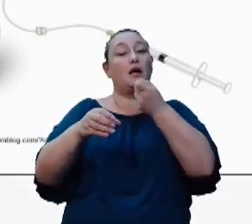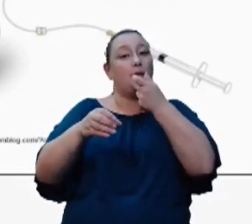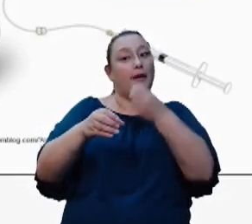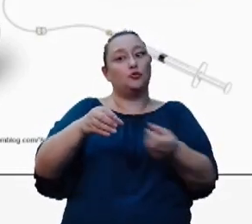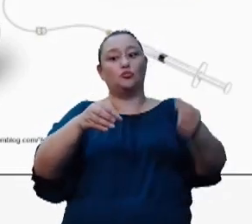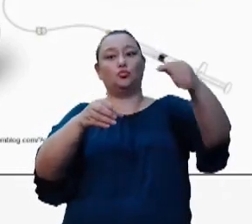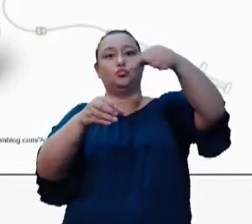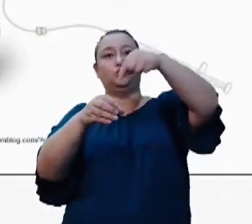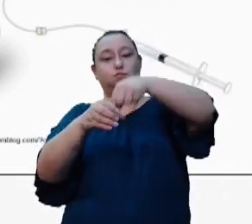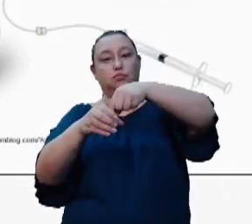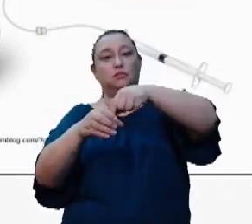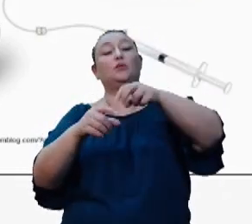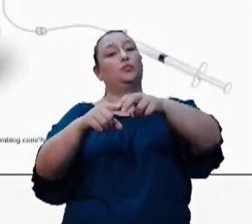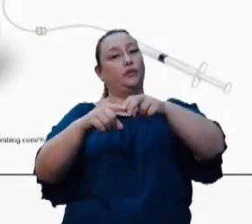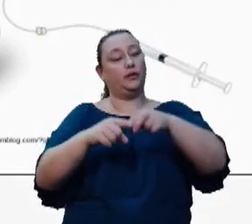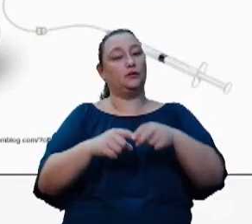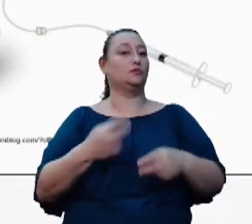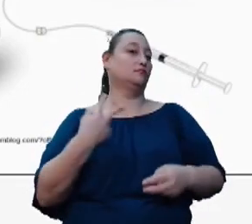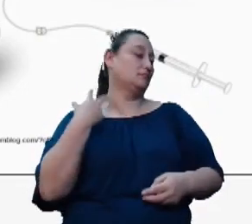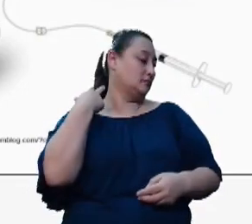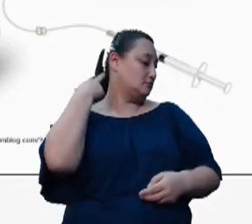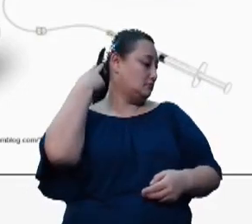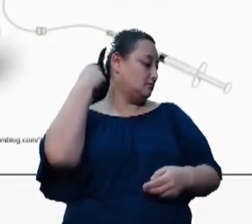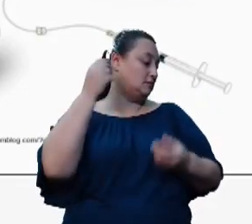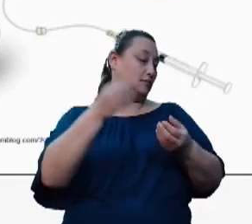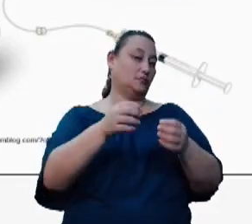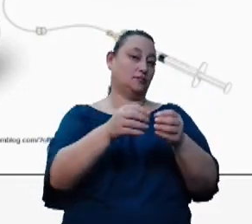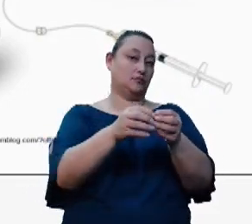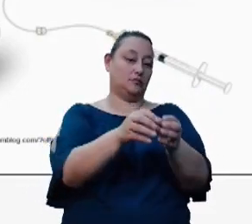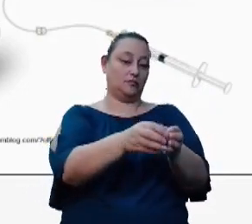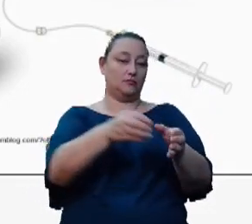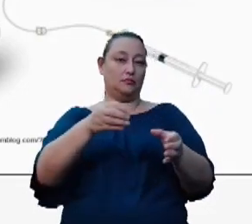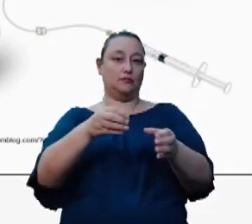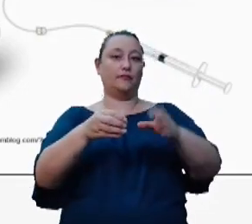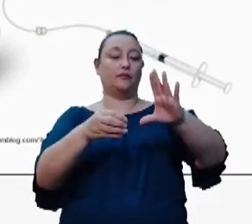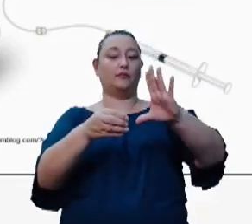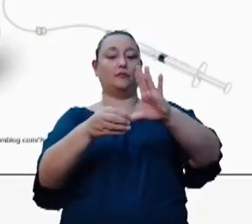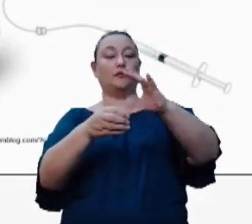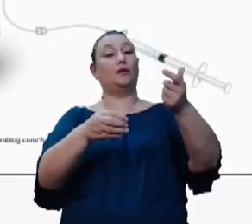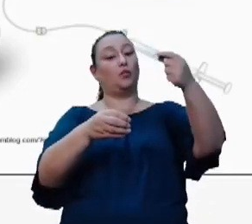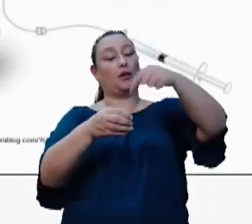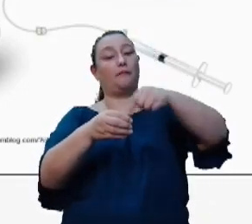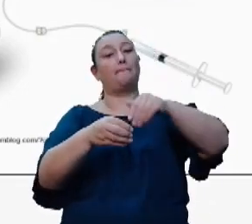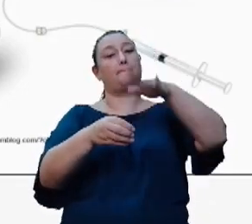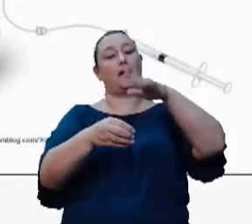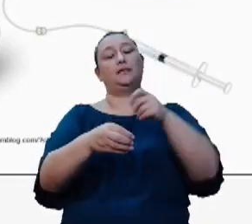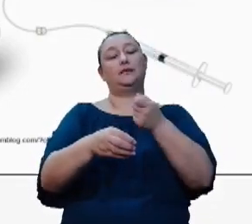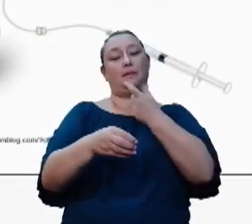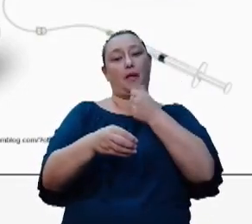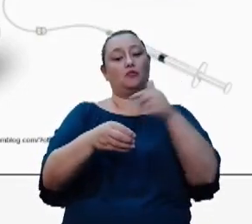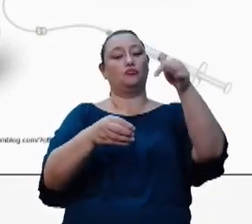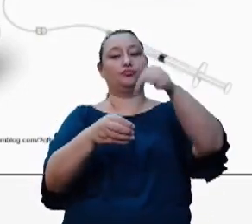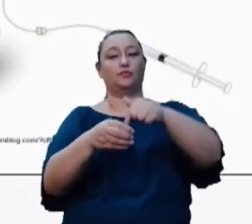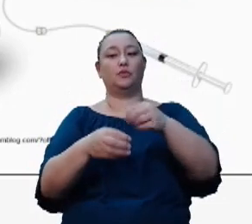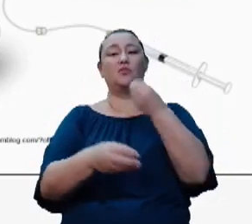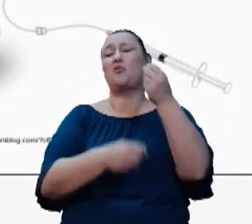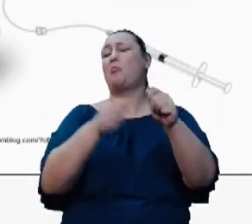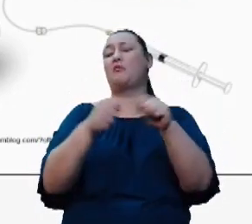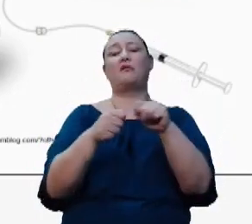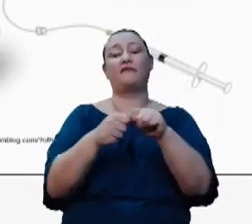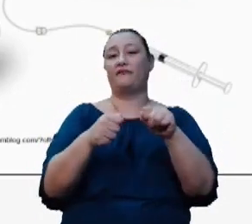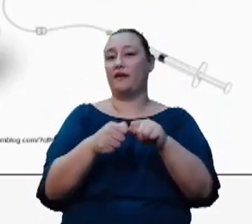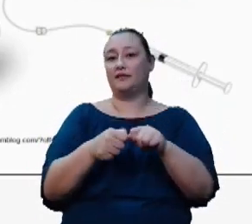para isso, é necessário realizar um procedimento chamado refil de bomba de baclofeno. O que se faz? A